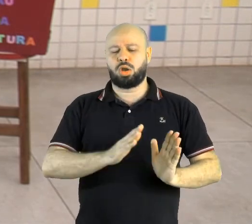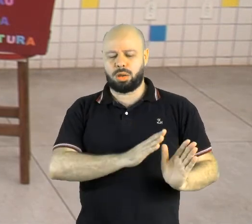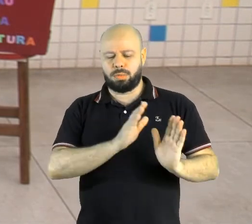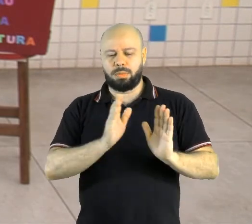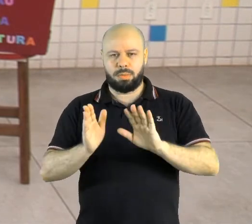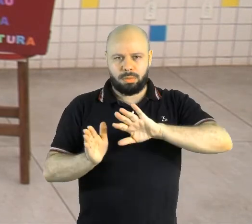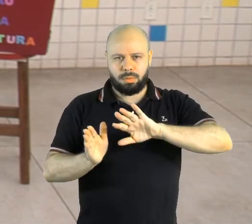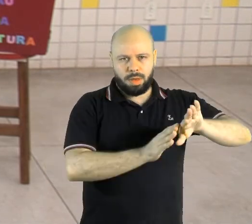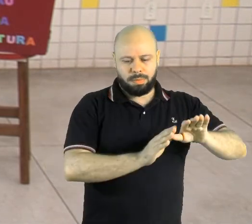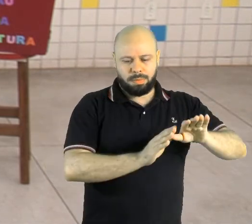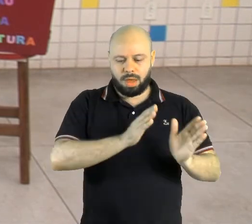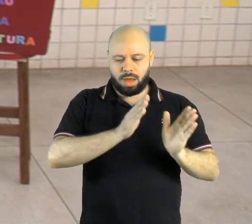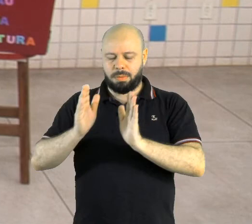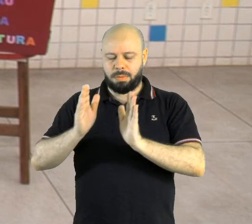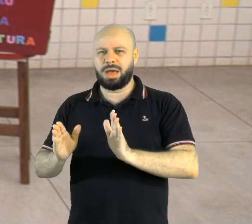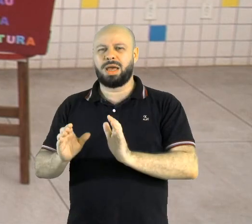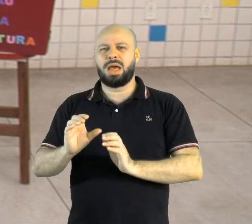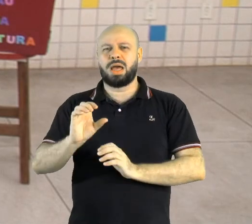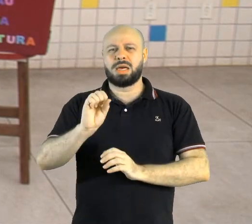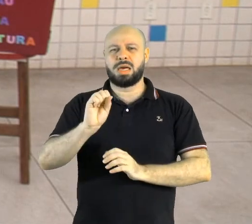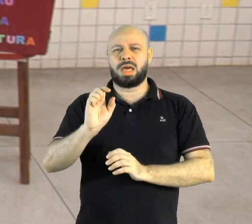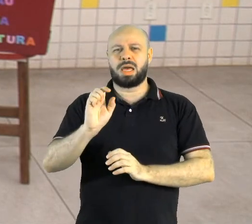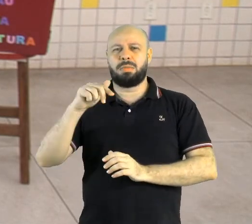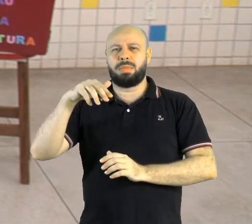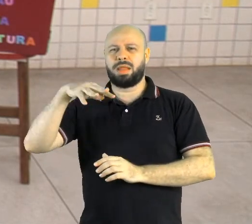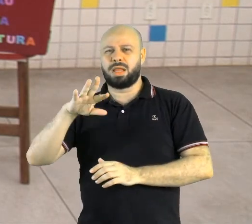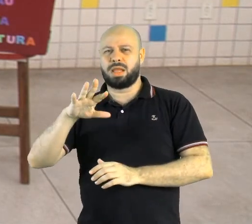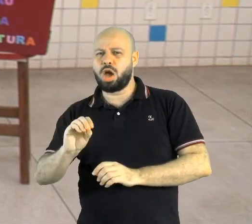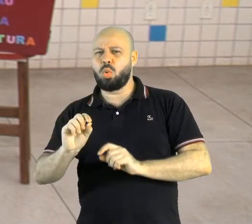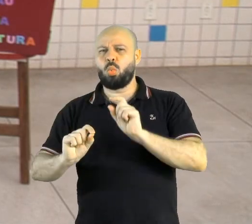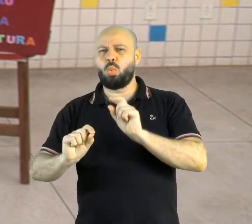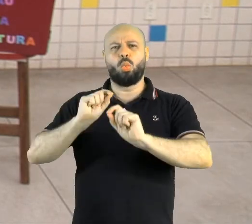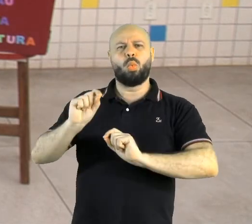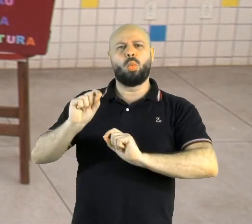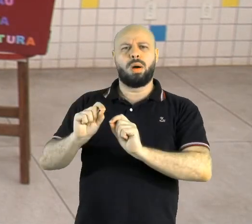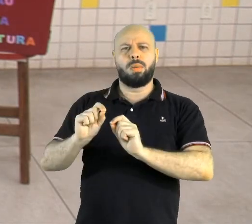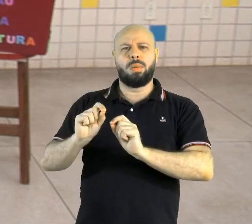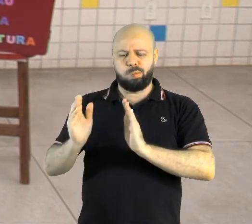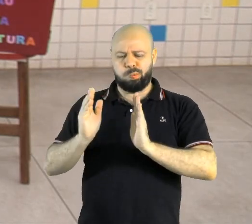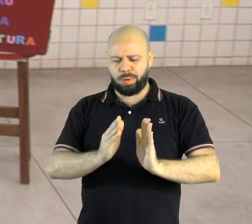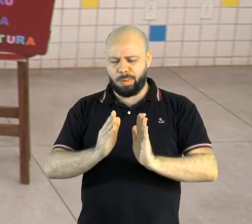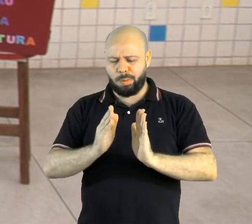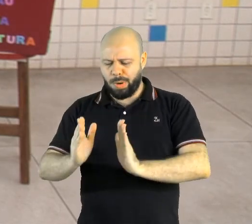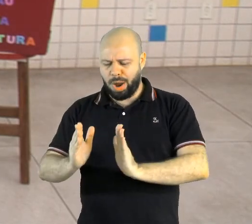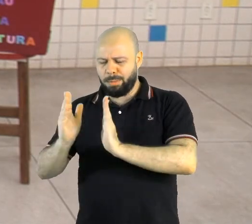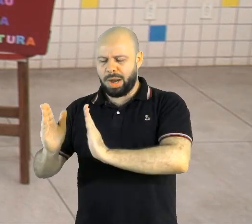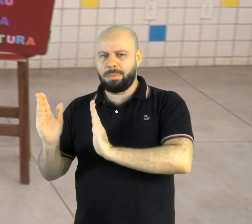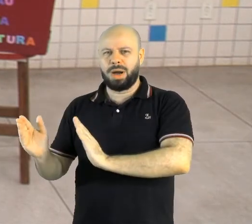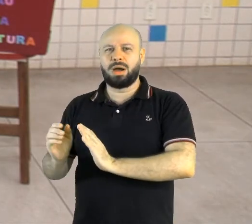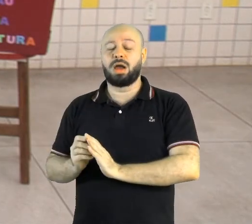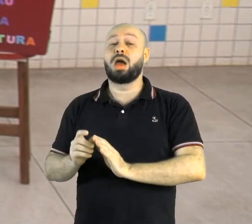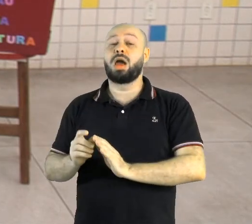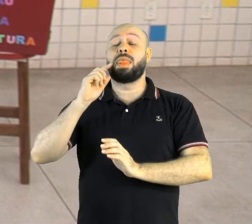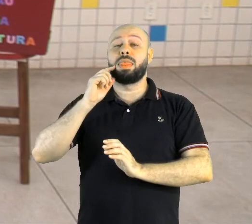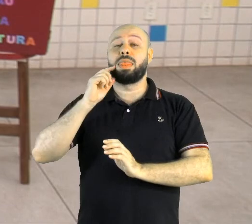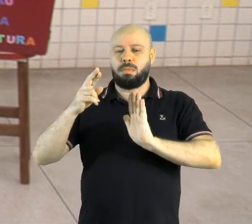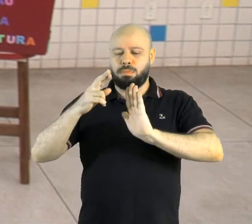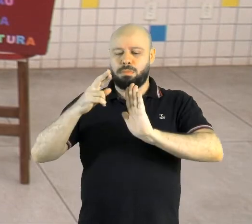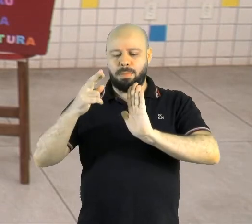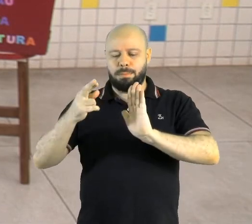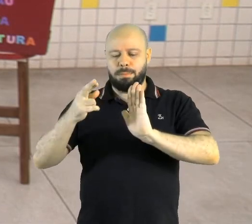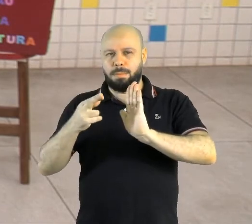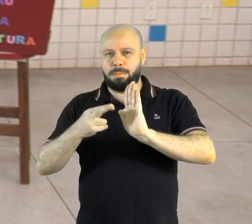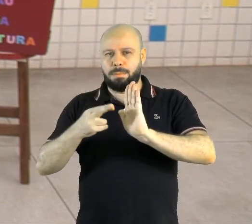sobre segmentação. O que é segmentar um texto? É você escrever obedecendo às regras